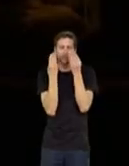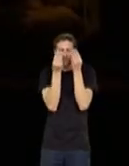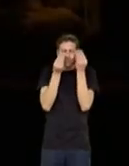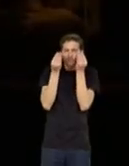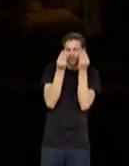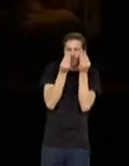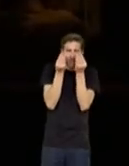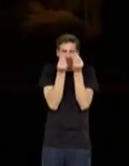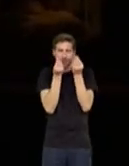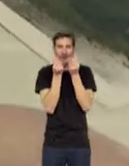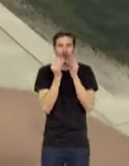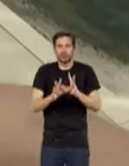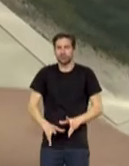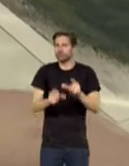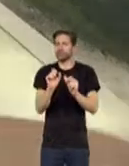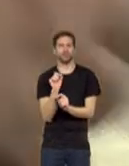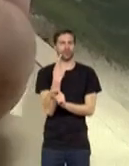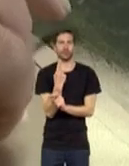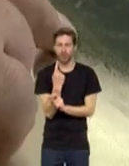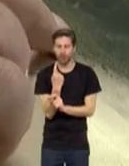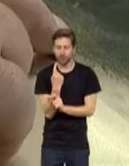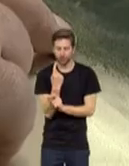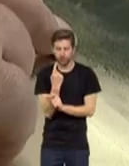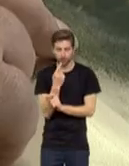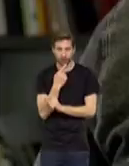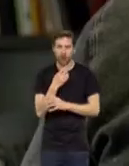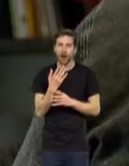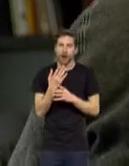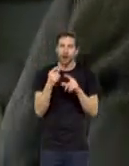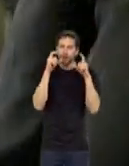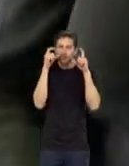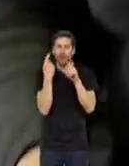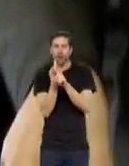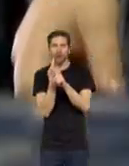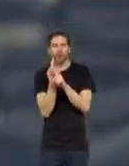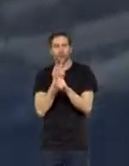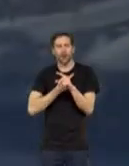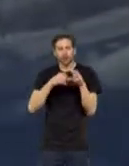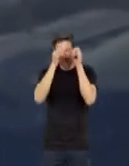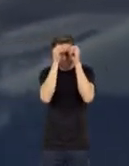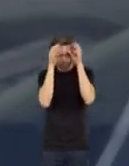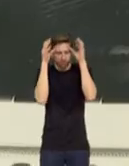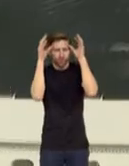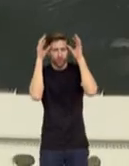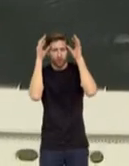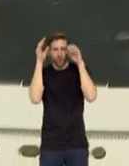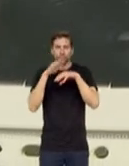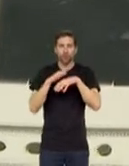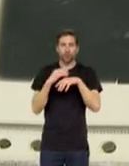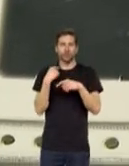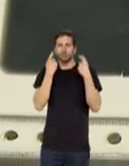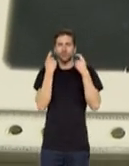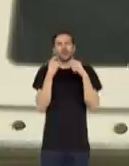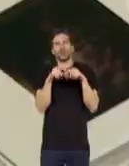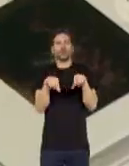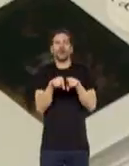rapidez e com maior clarividência essa constatação. Há muito na fotografia que é construção. Eu, de facto, não consigo pensar na